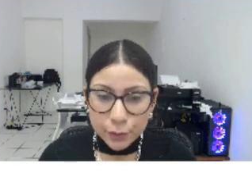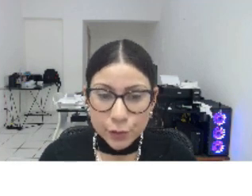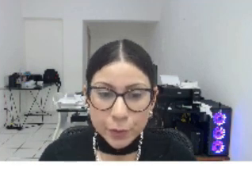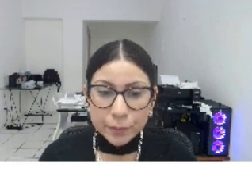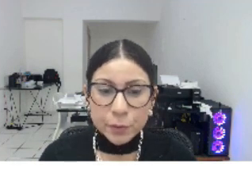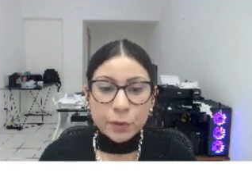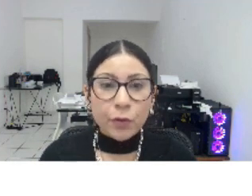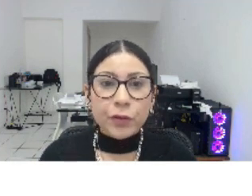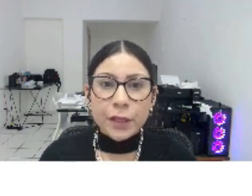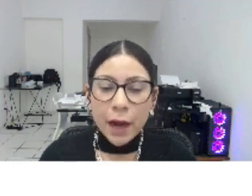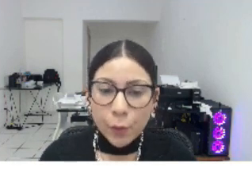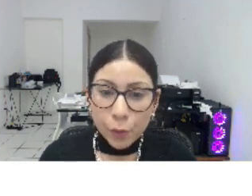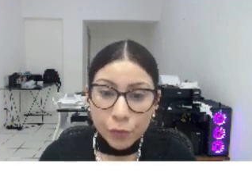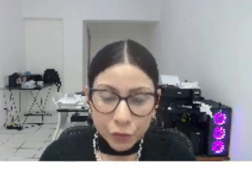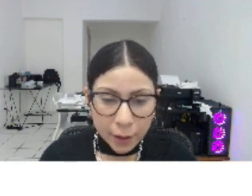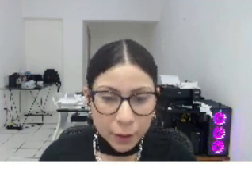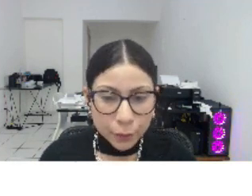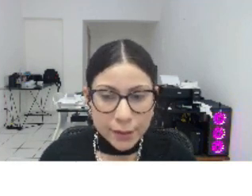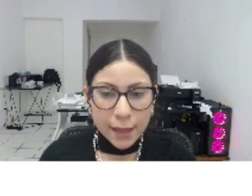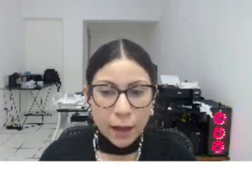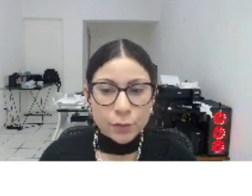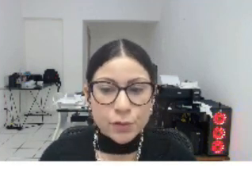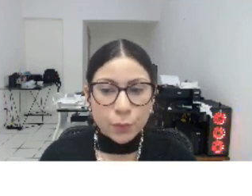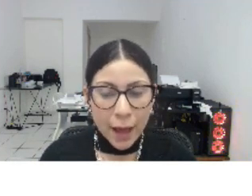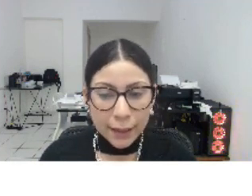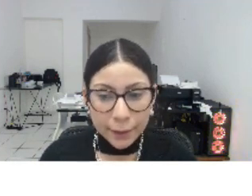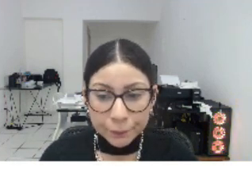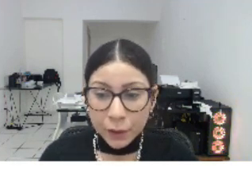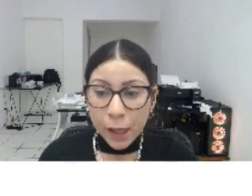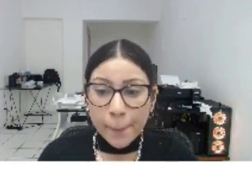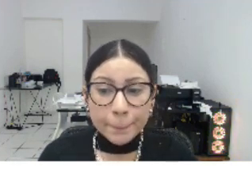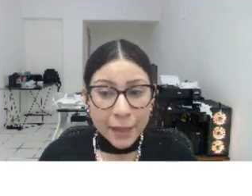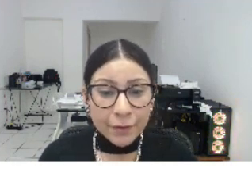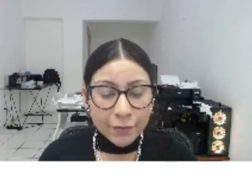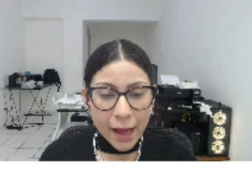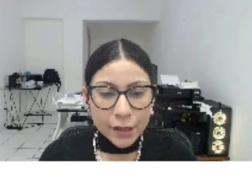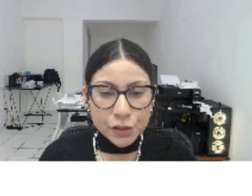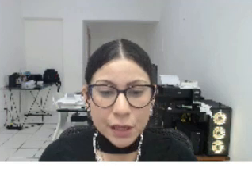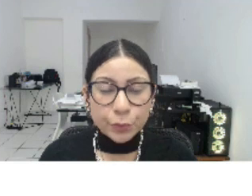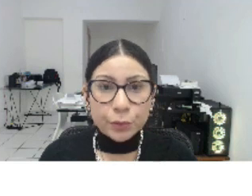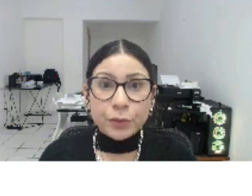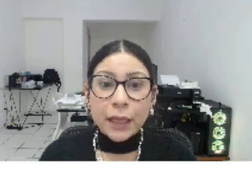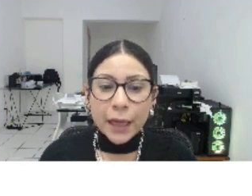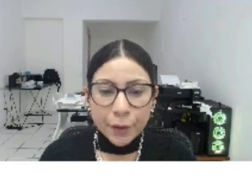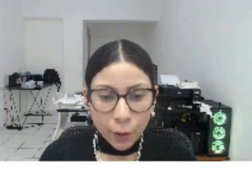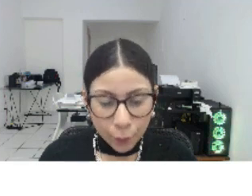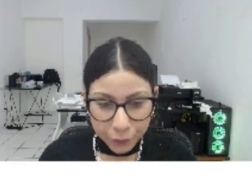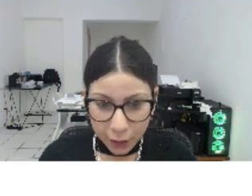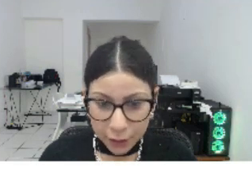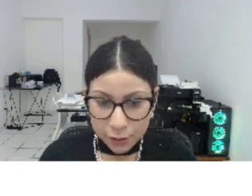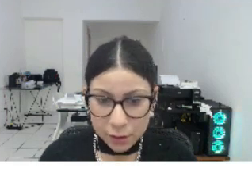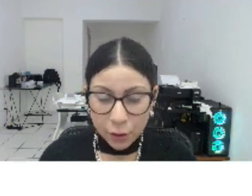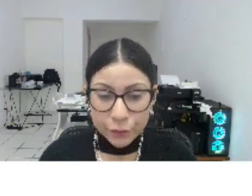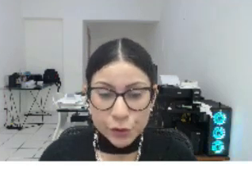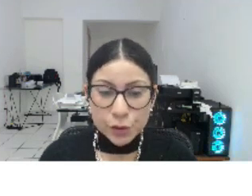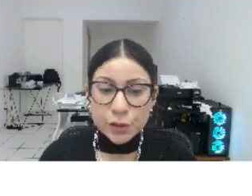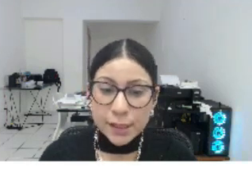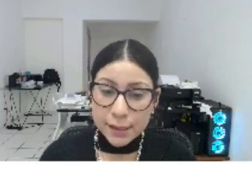destaca que o Supremo Tribunal Federal confirma Luiz Carlos Walli na vaga de Delton Dallagnol.